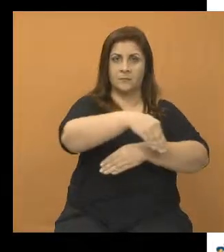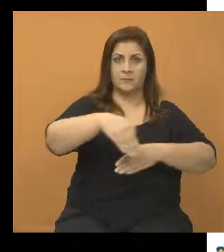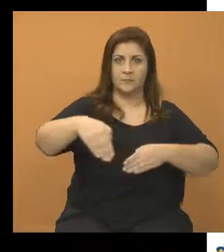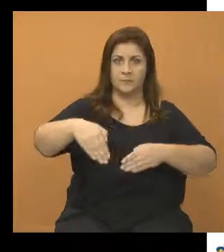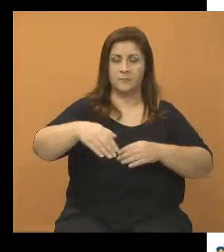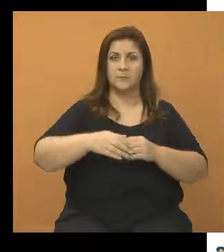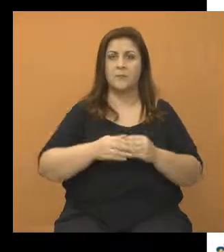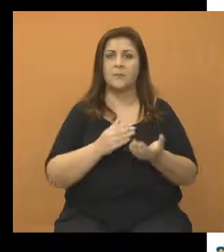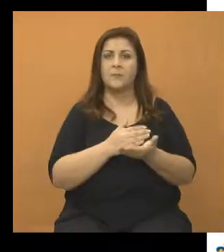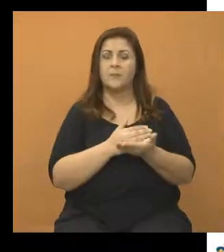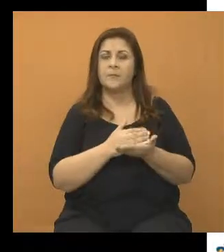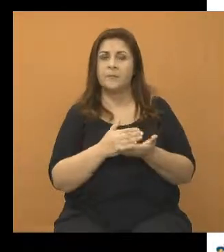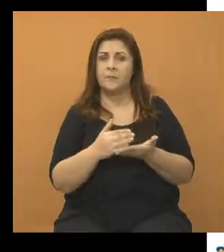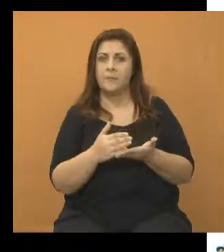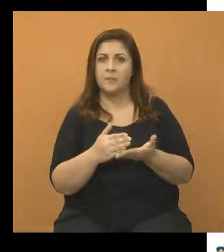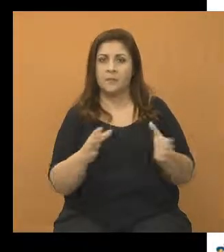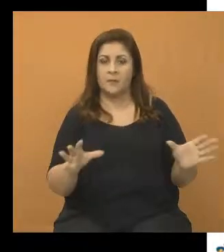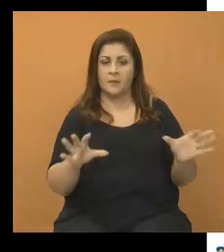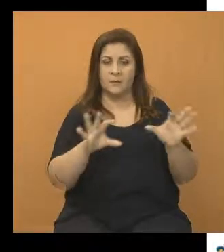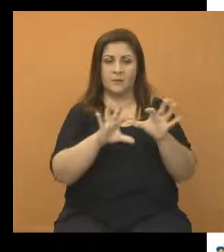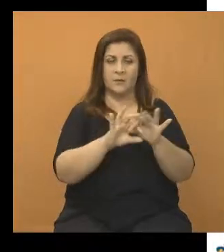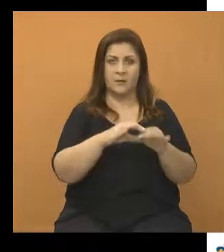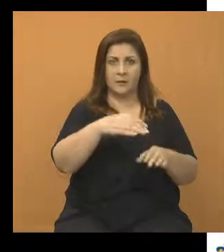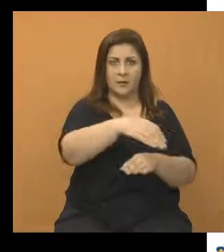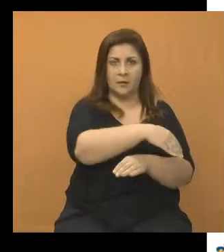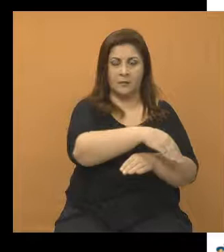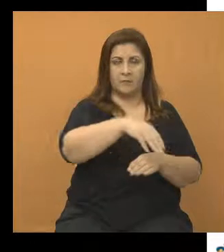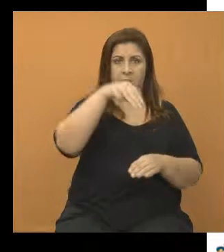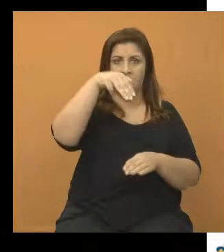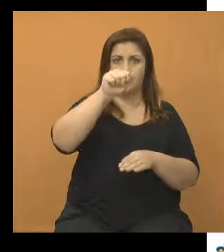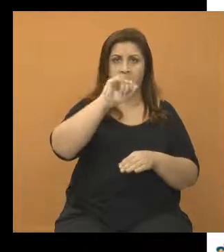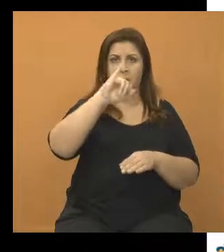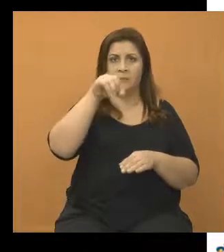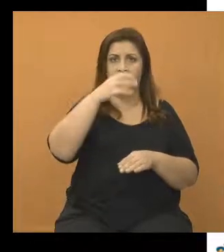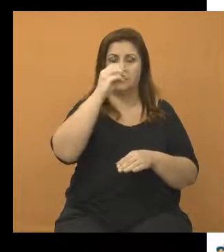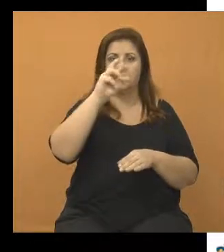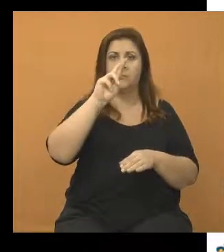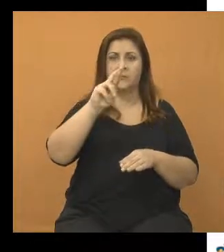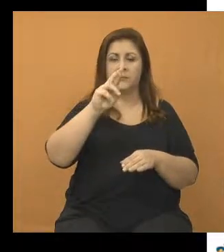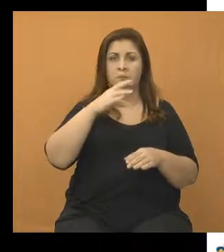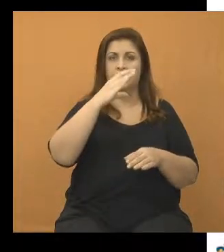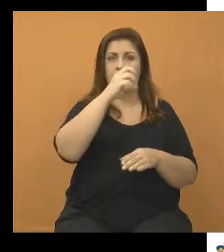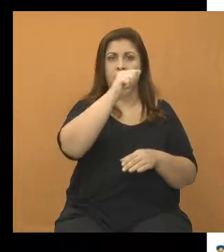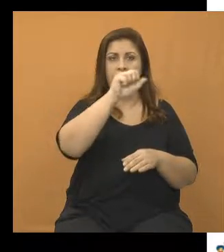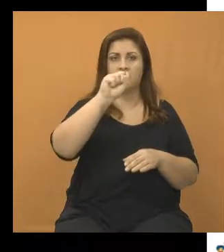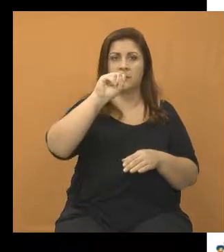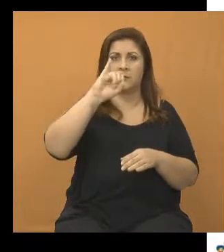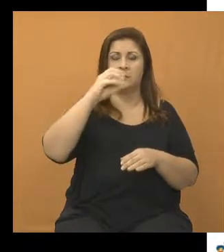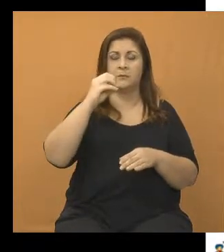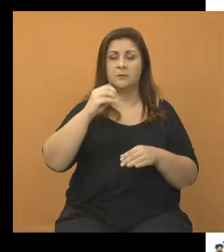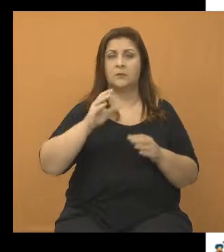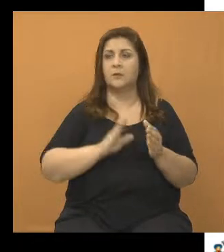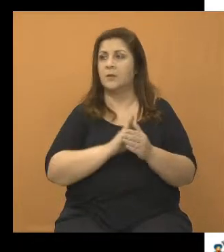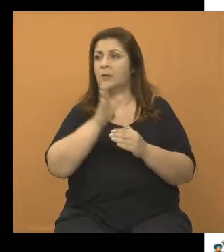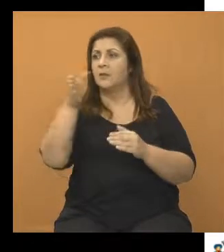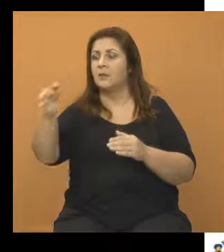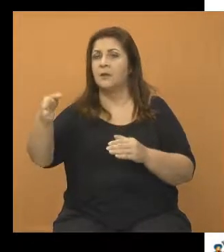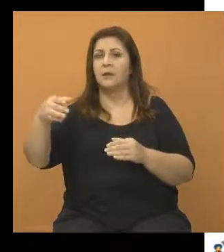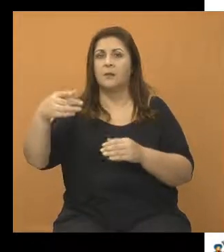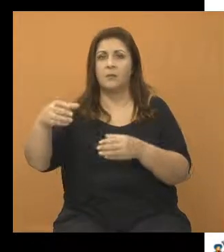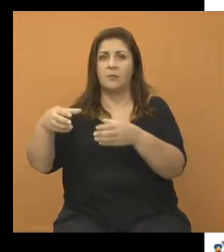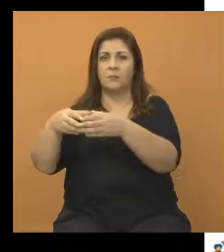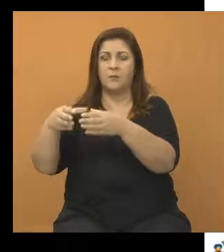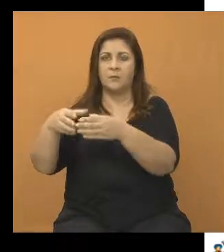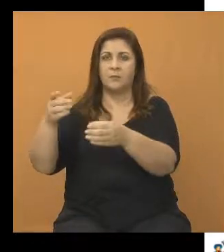uma ligação de ligar a Avenida Major Acácio, que é essa aqui da beira do rio, com a da Avilino na altura do Parque da Cidade.